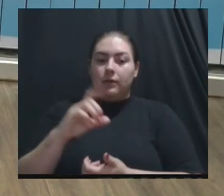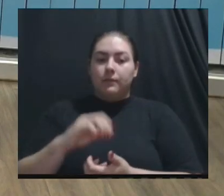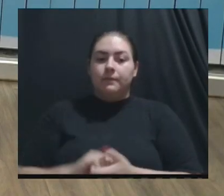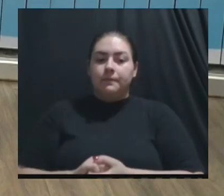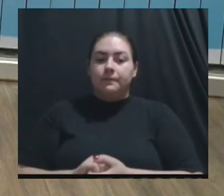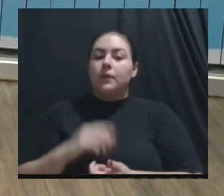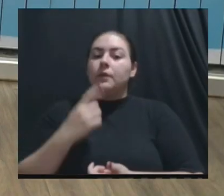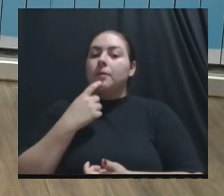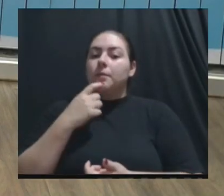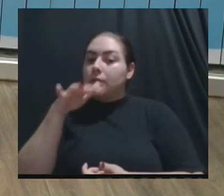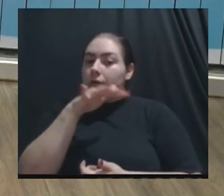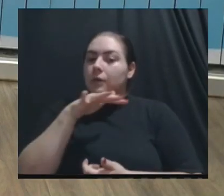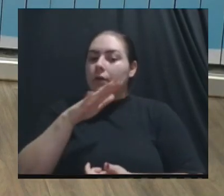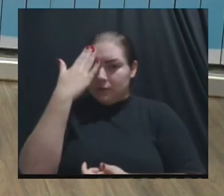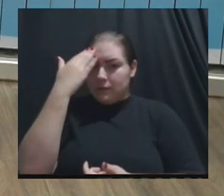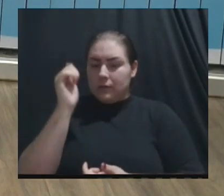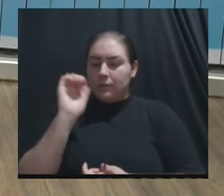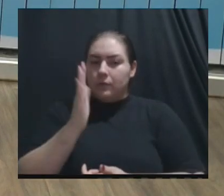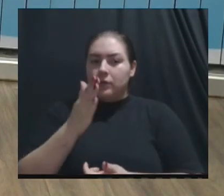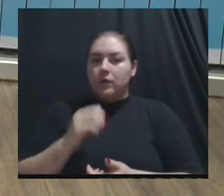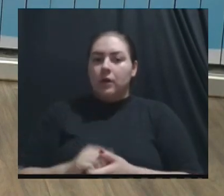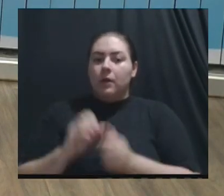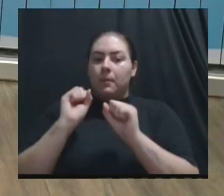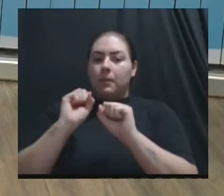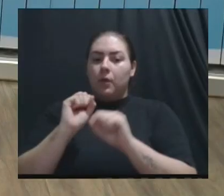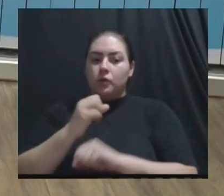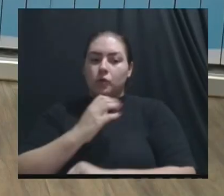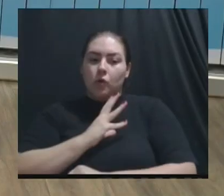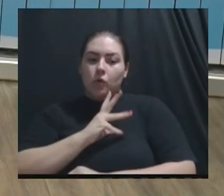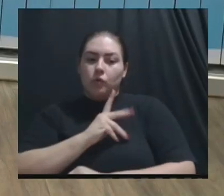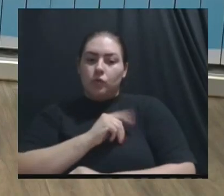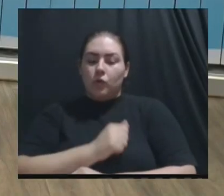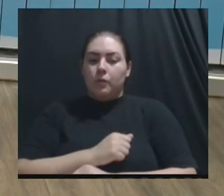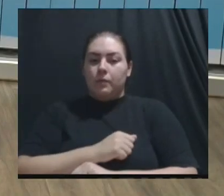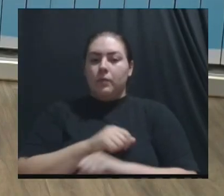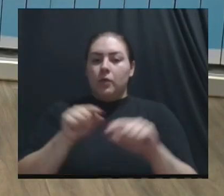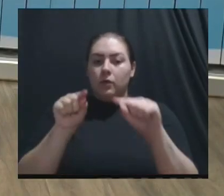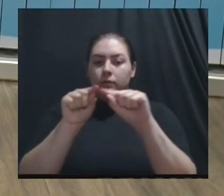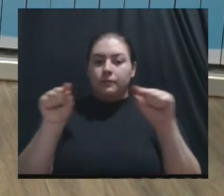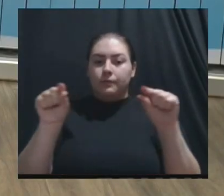ir direto, o número aparece aqui embaixo da sua tela.